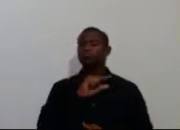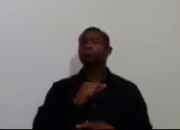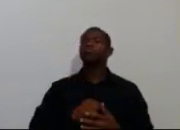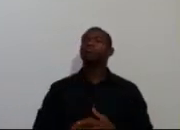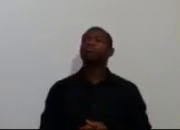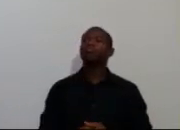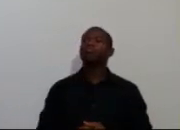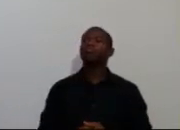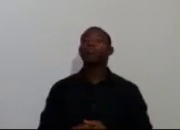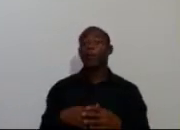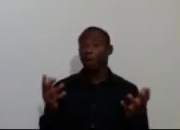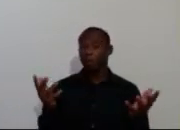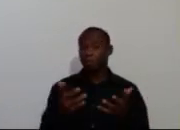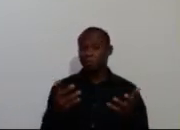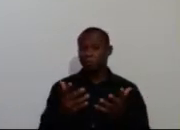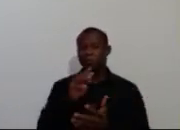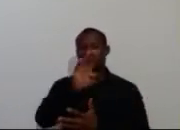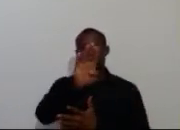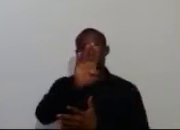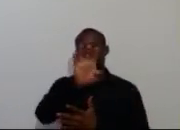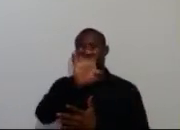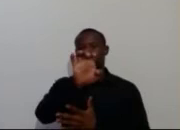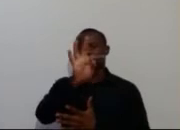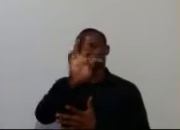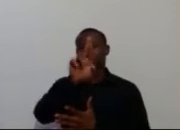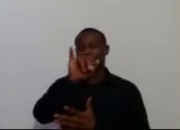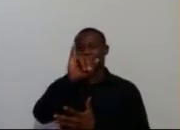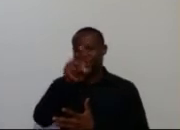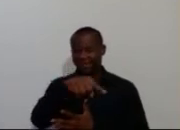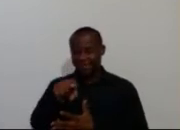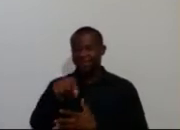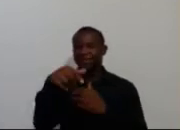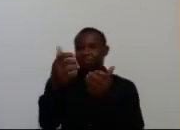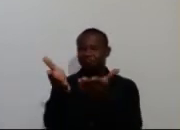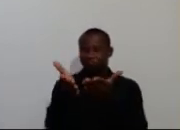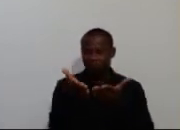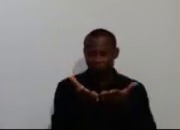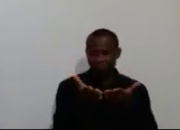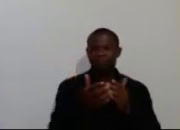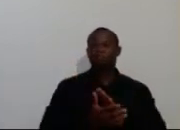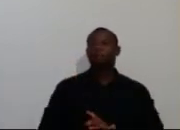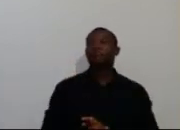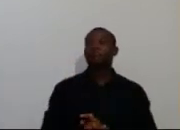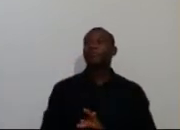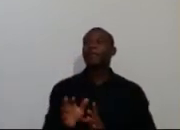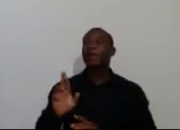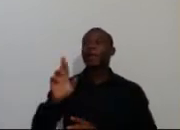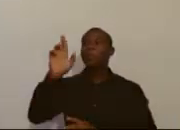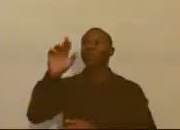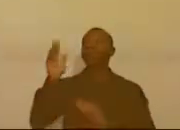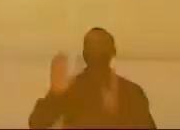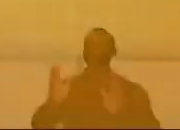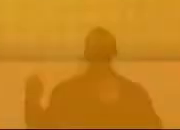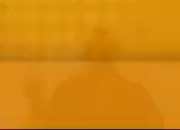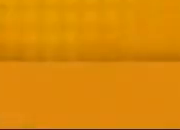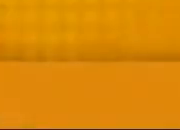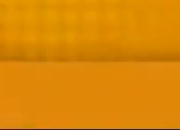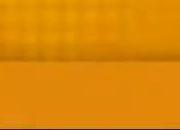de educação profissional do SENAC Nacional, que já está na linha. Uma boa apresentação, bate-papo com a nossa querida Beatriz.